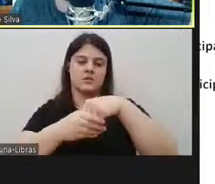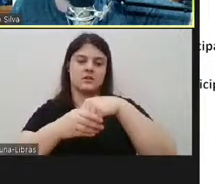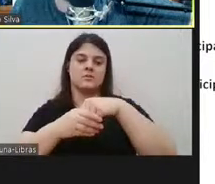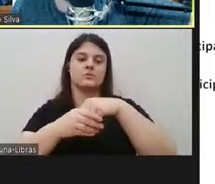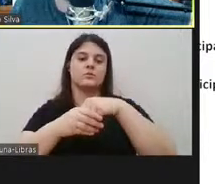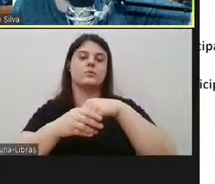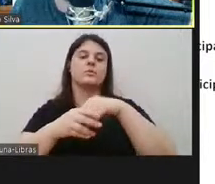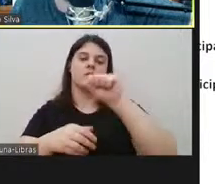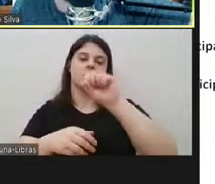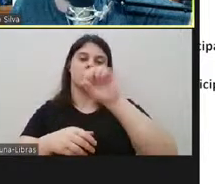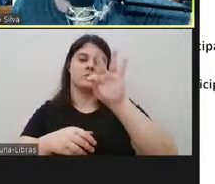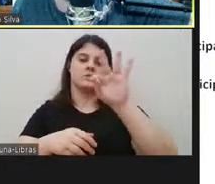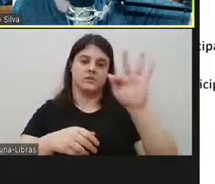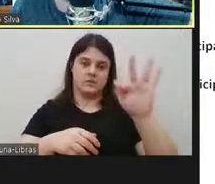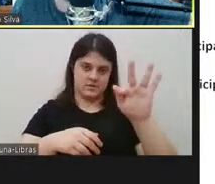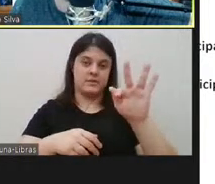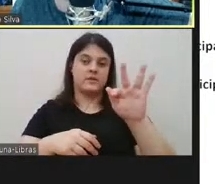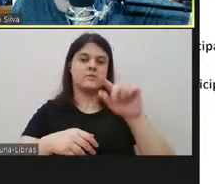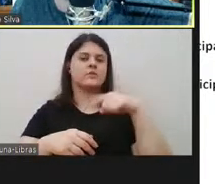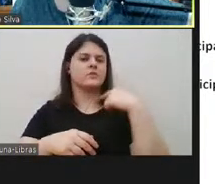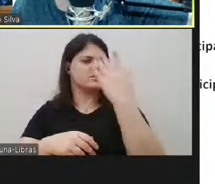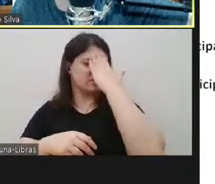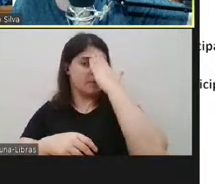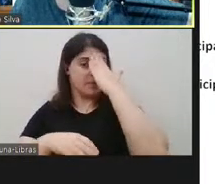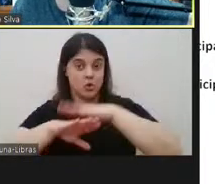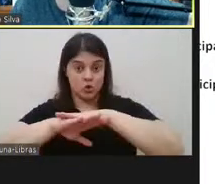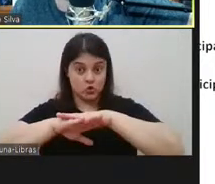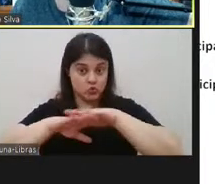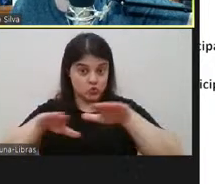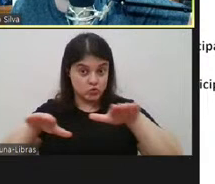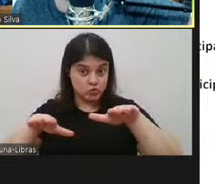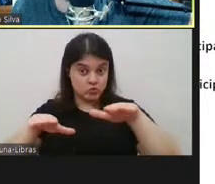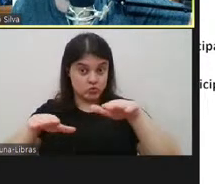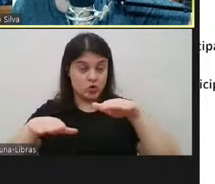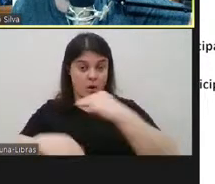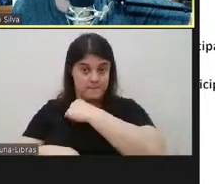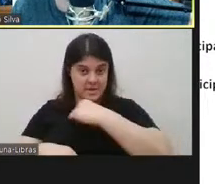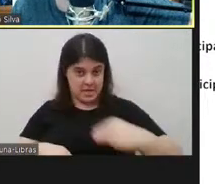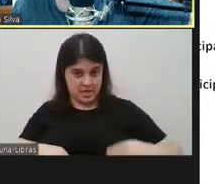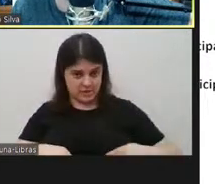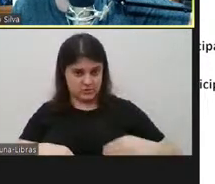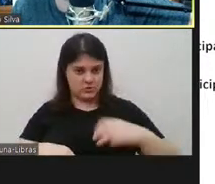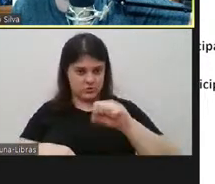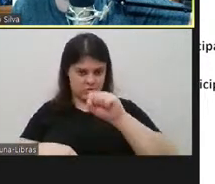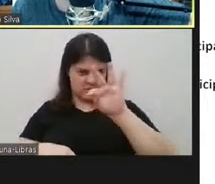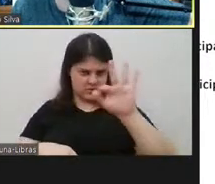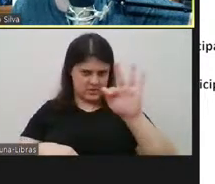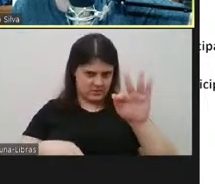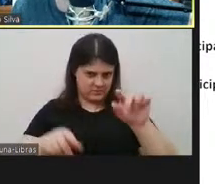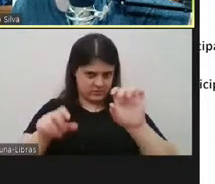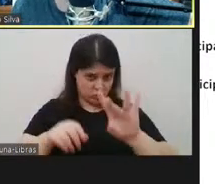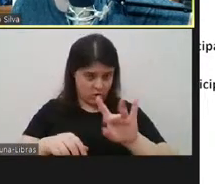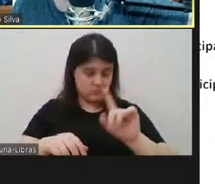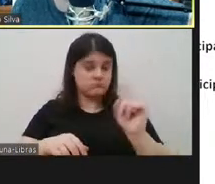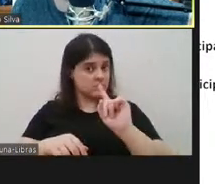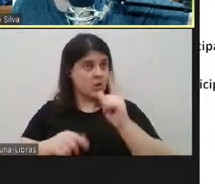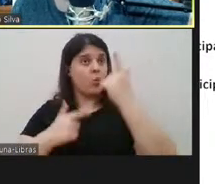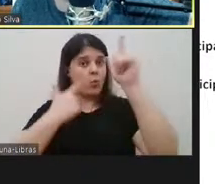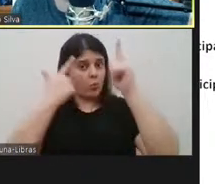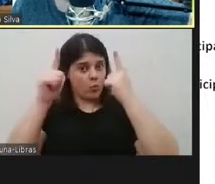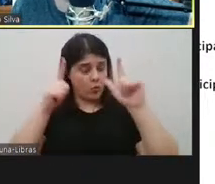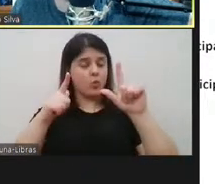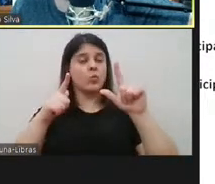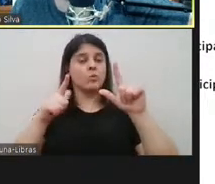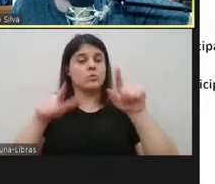parte do Judiciário do Supremo Tribunal Federal e agora a gente sabe que não é só o caso dos ministros do Supremo Tribunal Federal Vale também por exemplo para